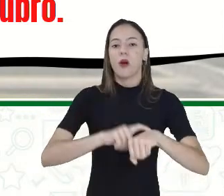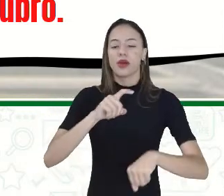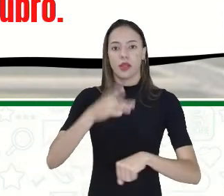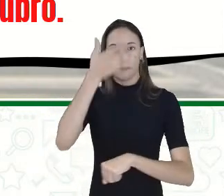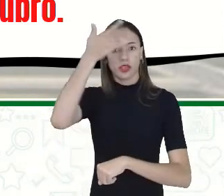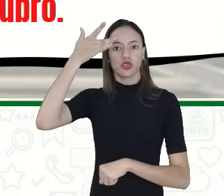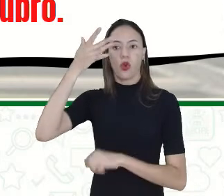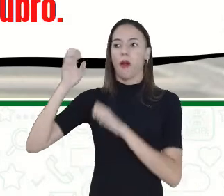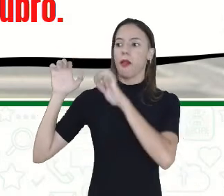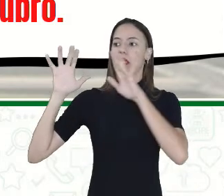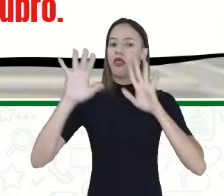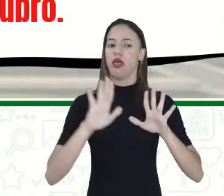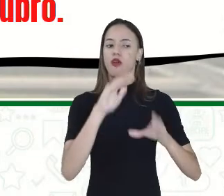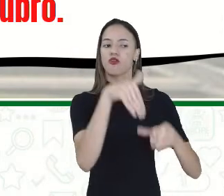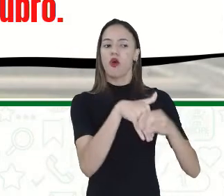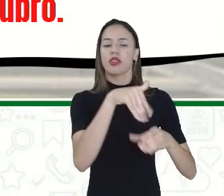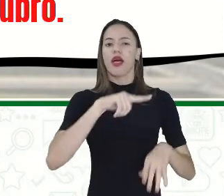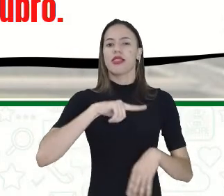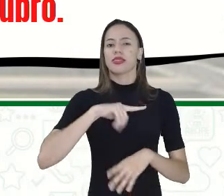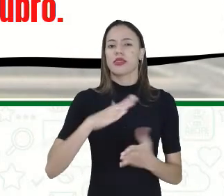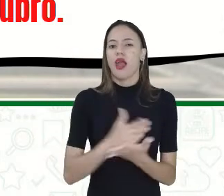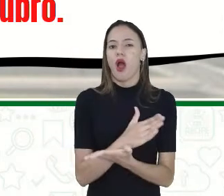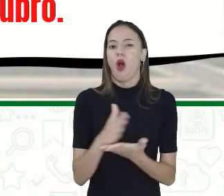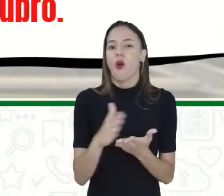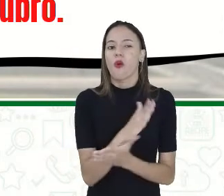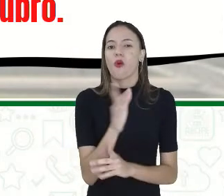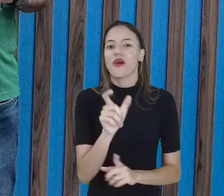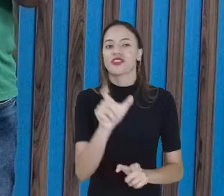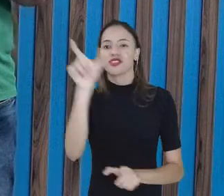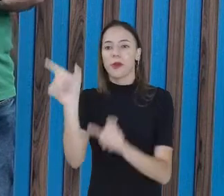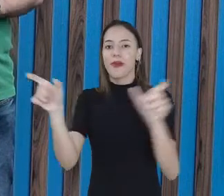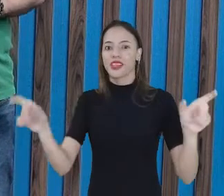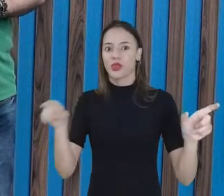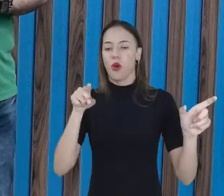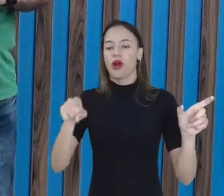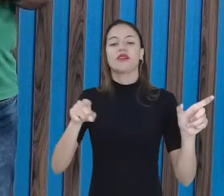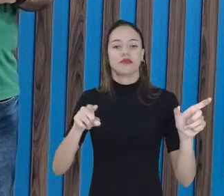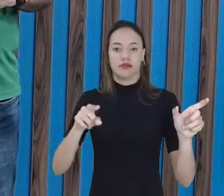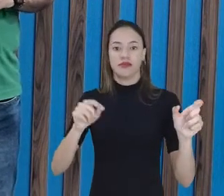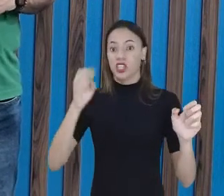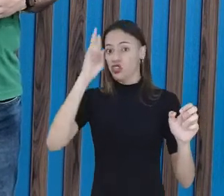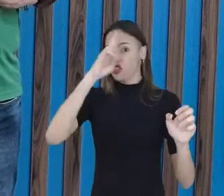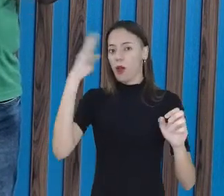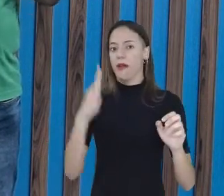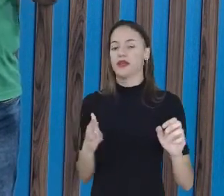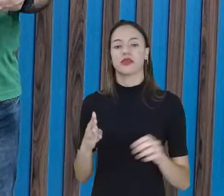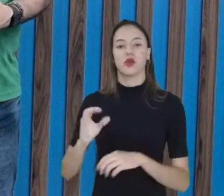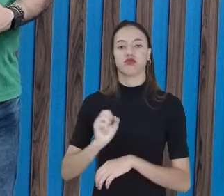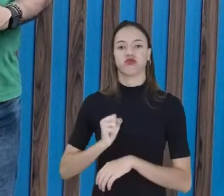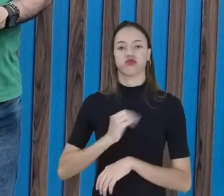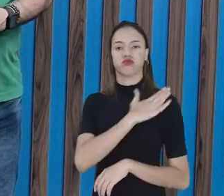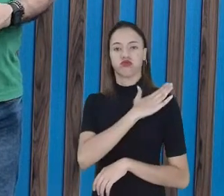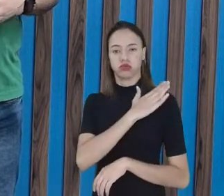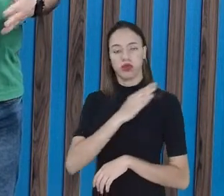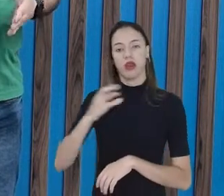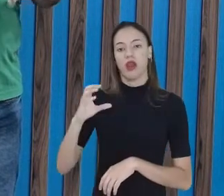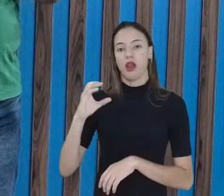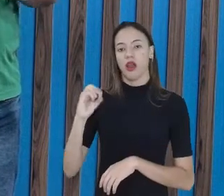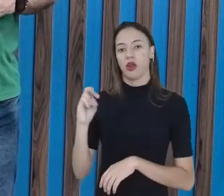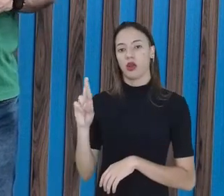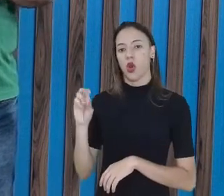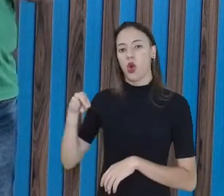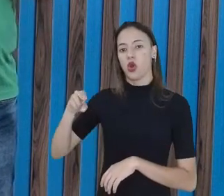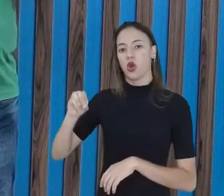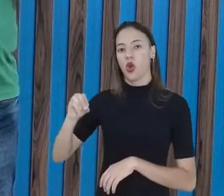e existiam personagens na história do Brasil chamados coronéis, né, que exigiam que aquelas pessoas votassem